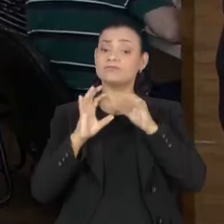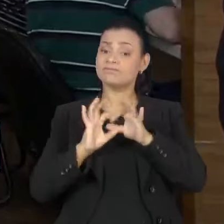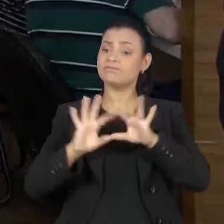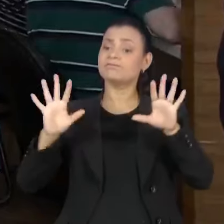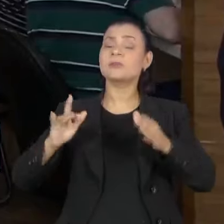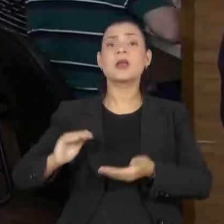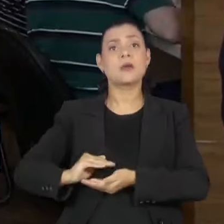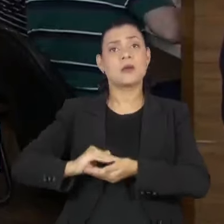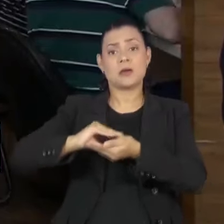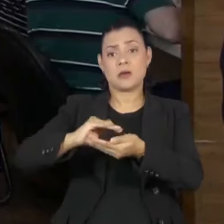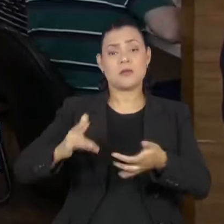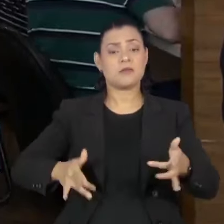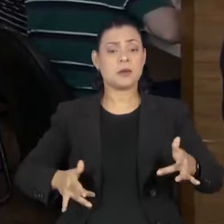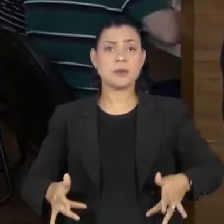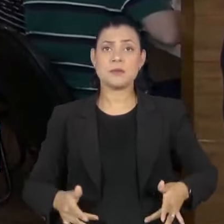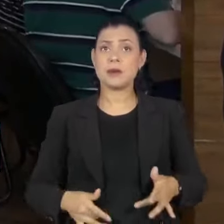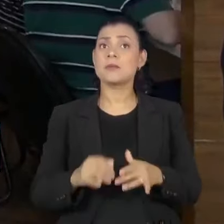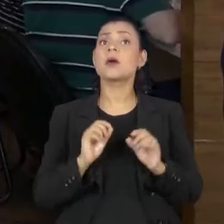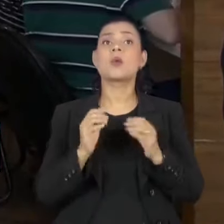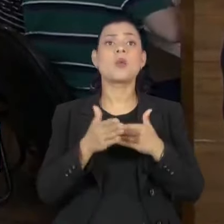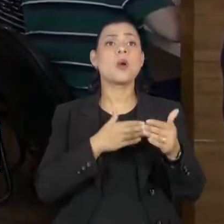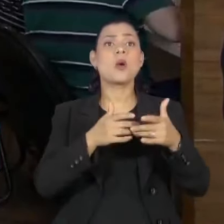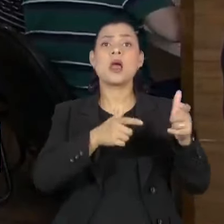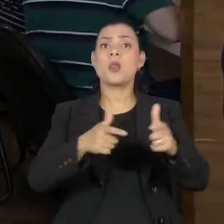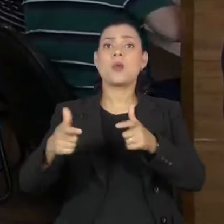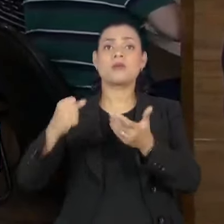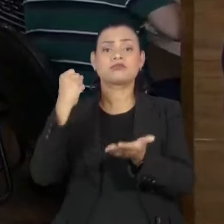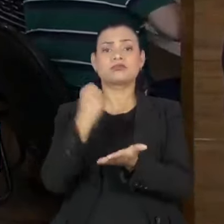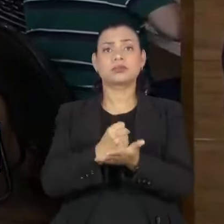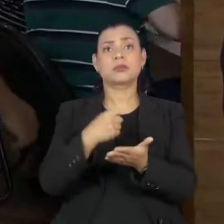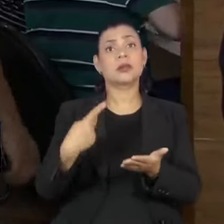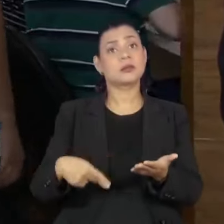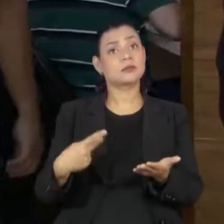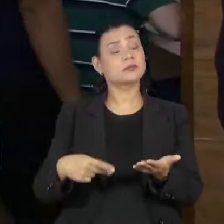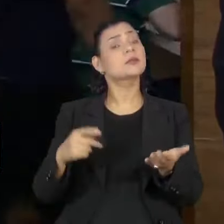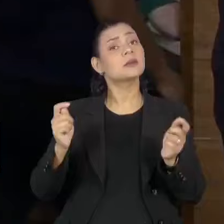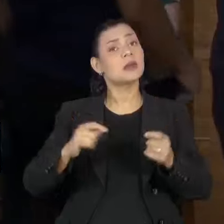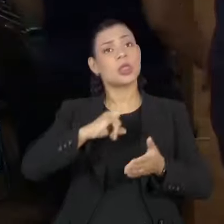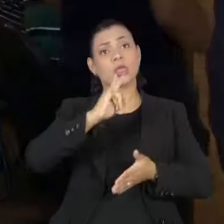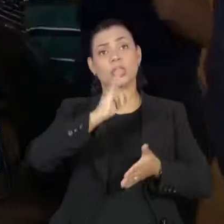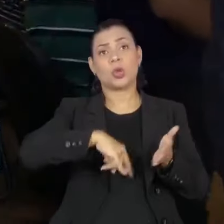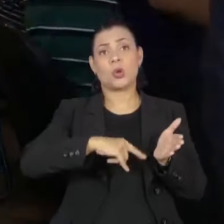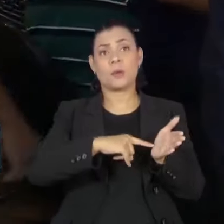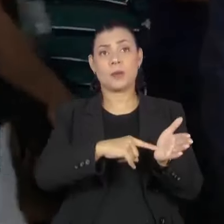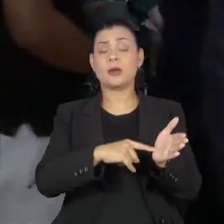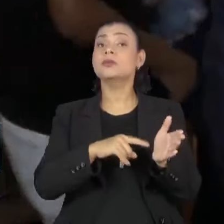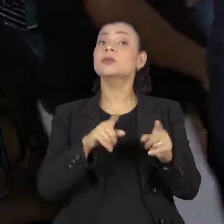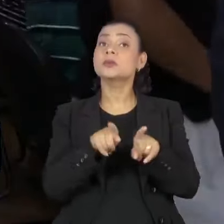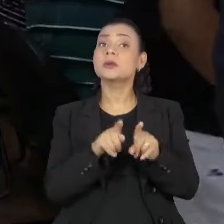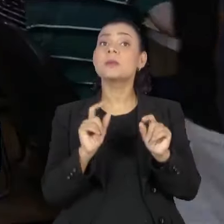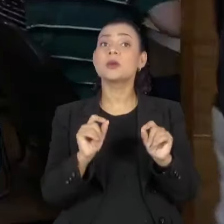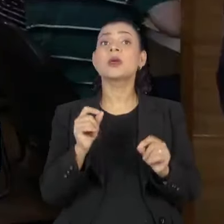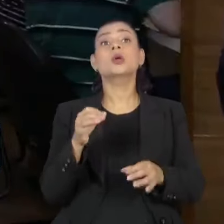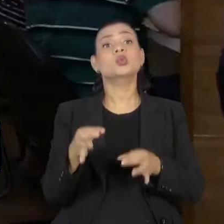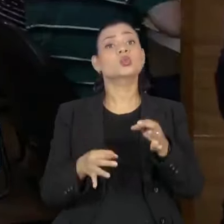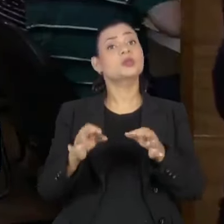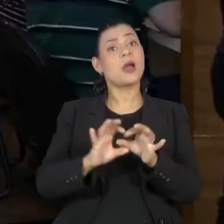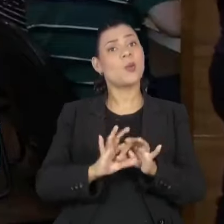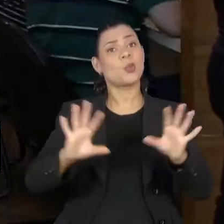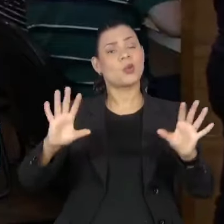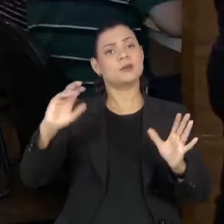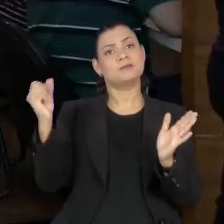de órgãos em qualquer cartório de notas do país, por meio de um documento digital que tem validade jurídica. A